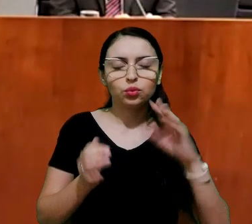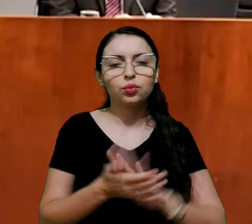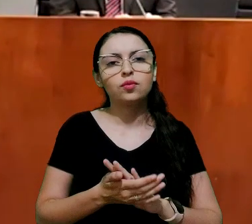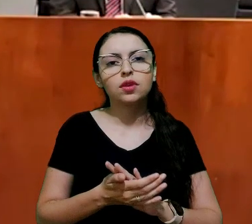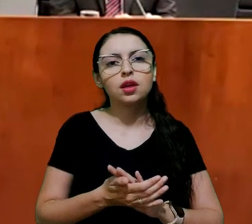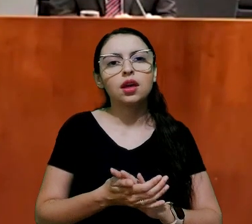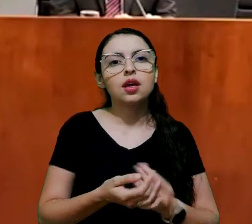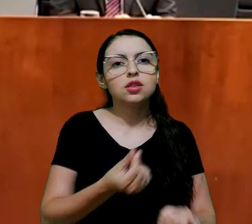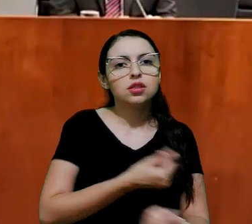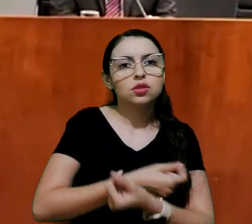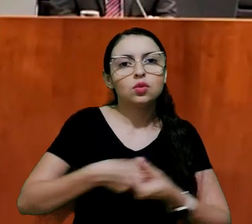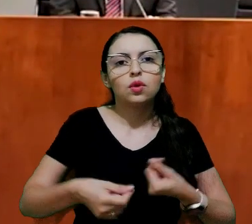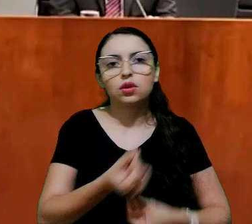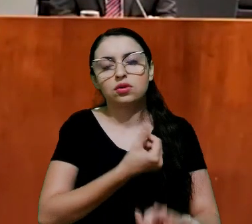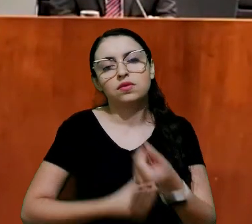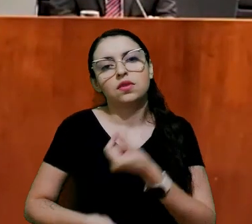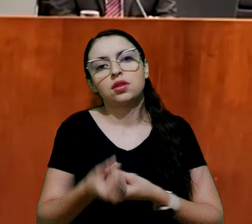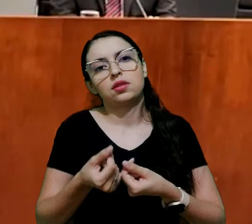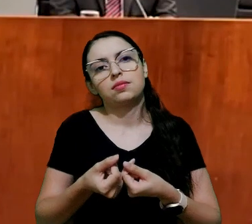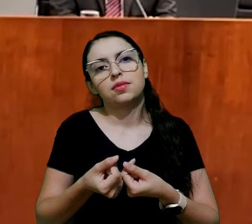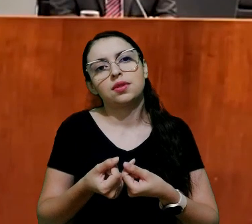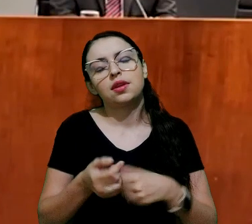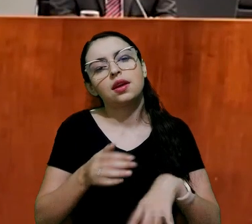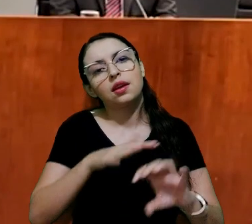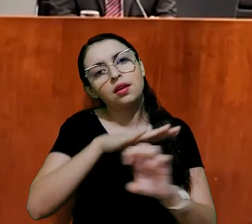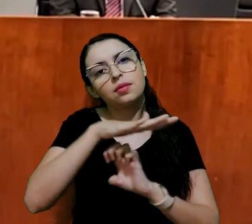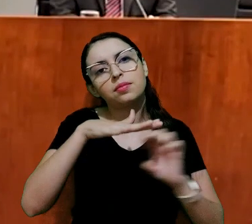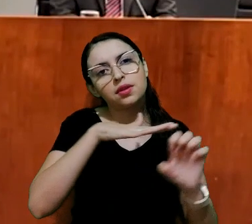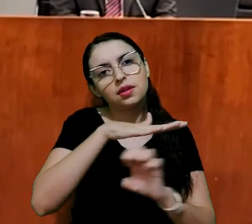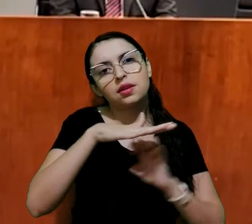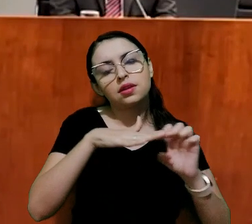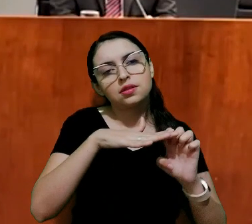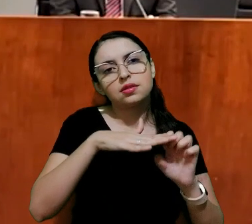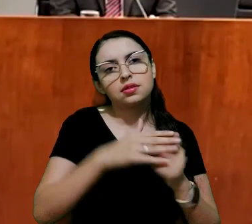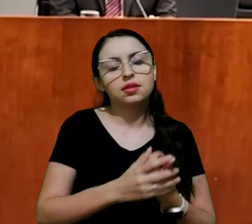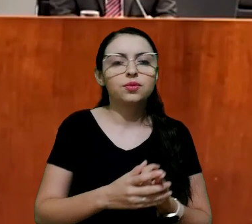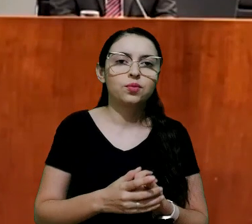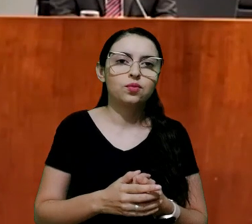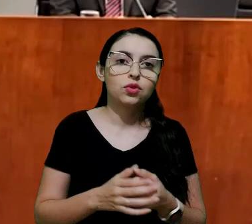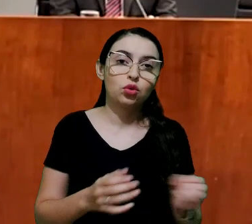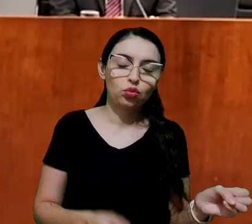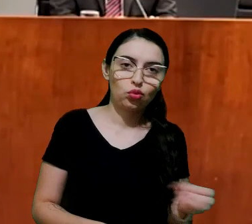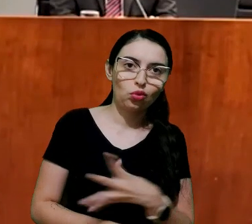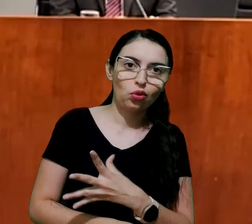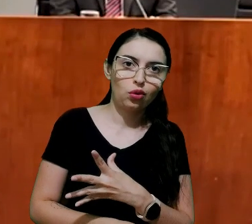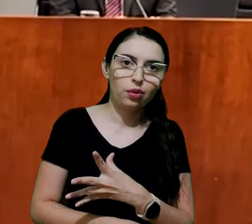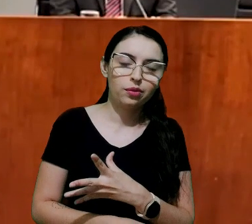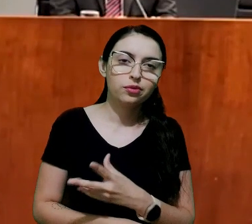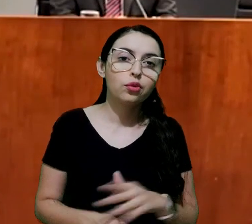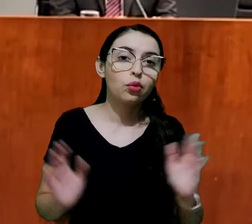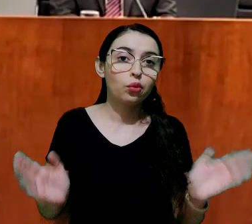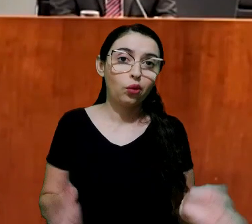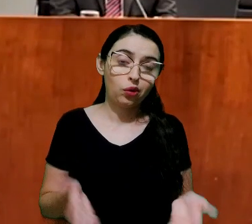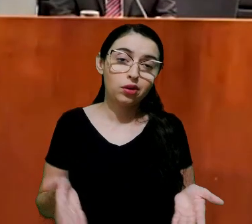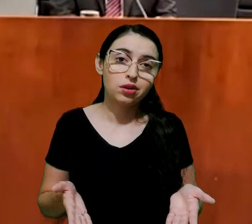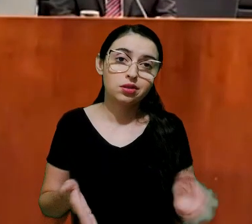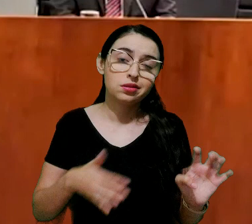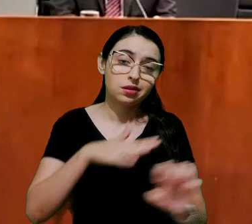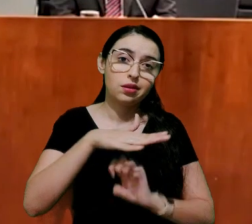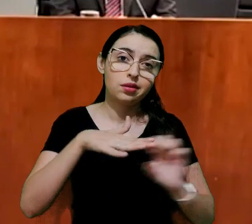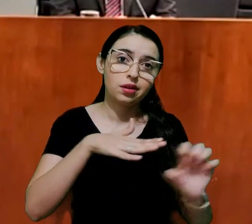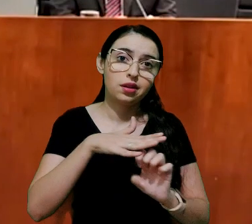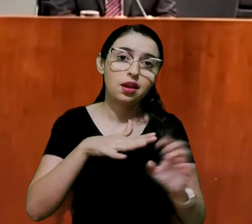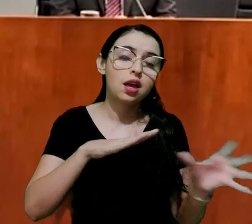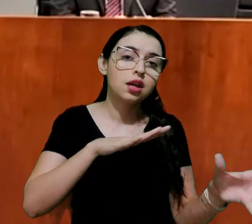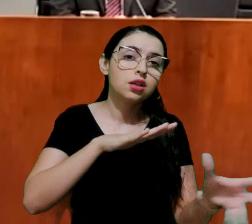Agora, pela empresa, com esse componente novo, de que a empresa hoje é a que recolhe o